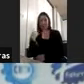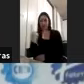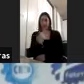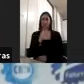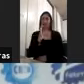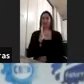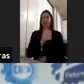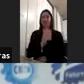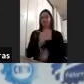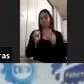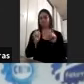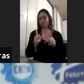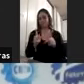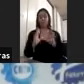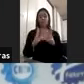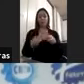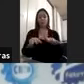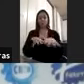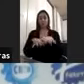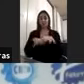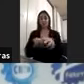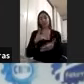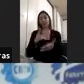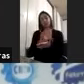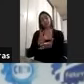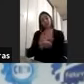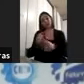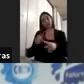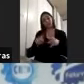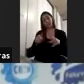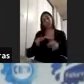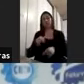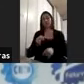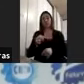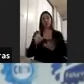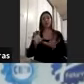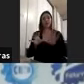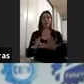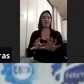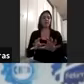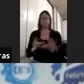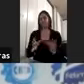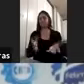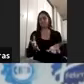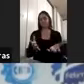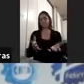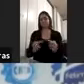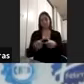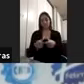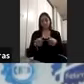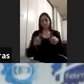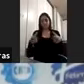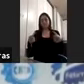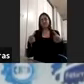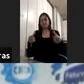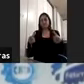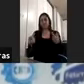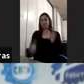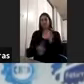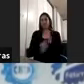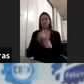movimentos são sempre lá, só que nunca aconteceu nada, uma atrocidade desse tamanho a gente não tinha visto ainda. Eu mesmo estou no sindicato há